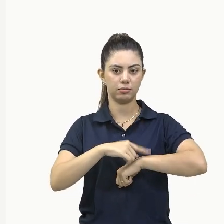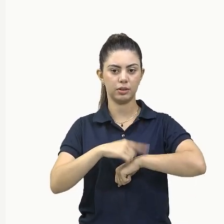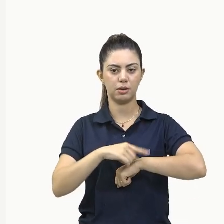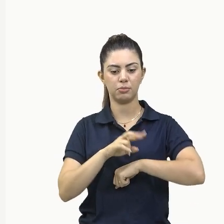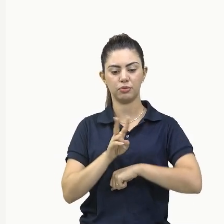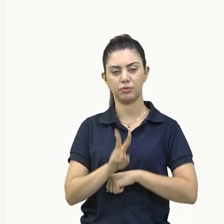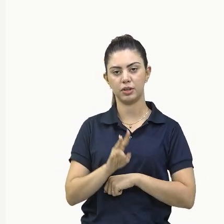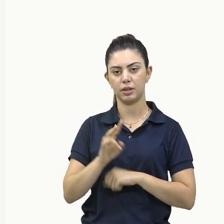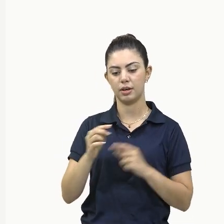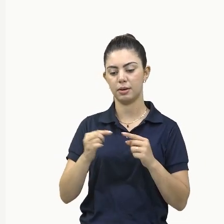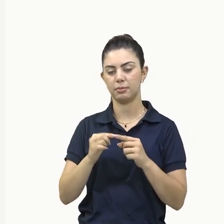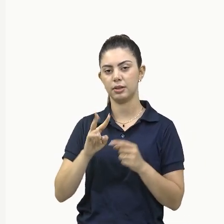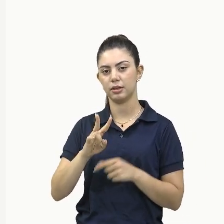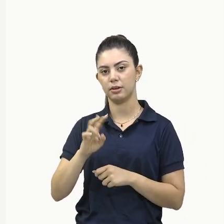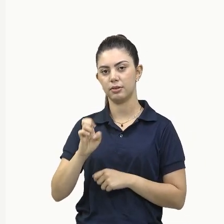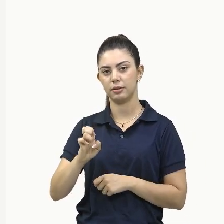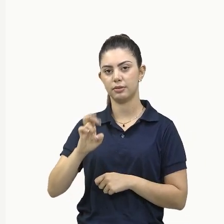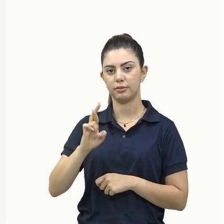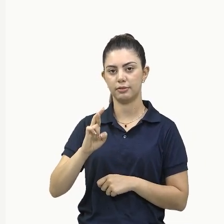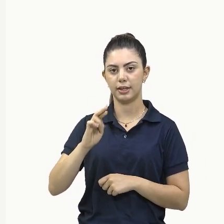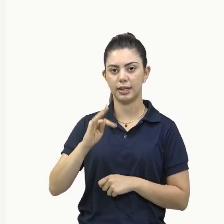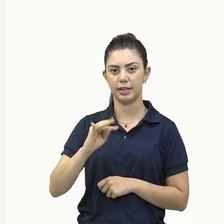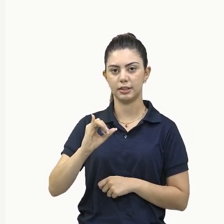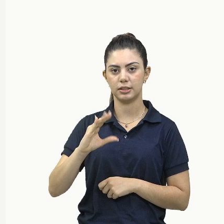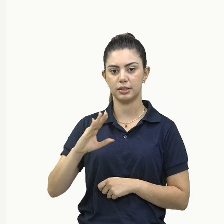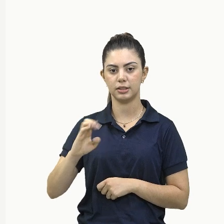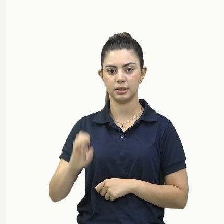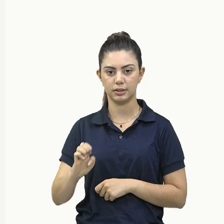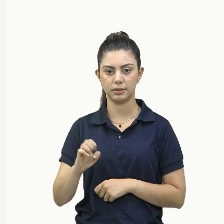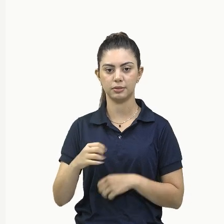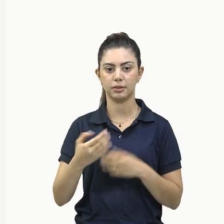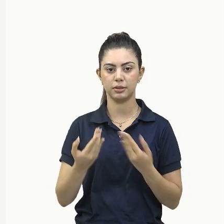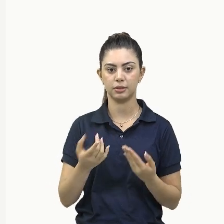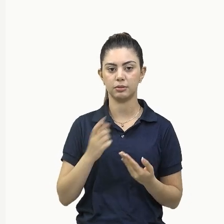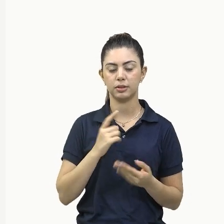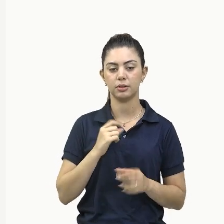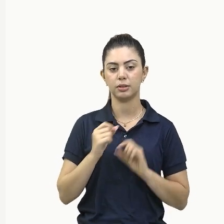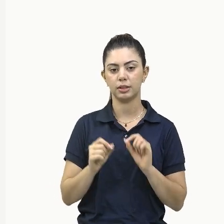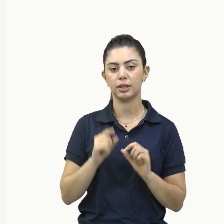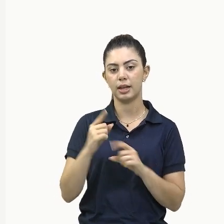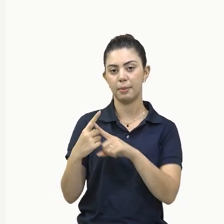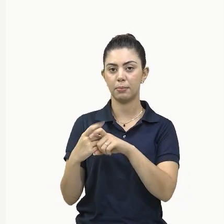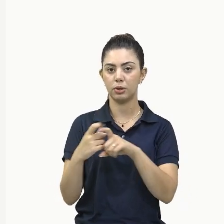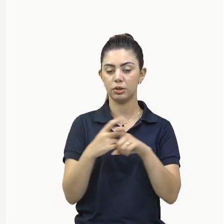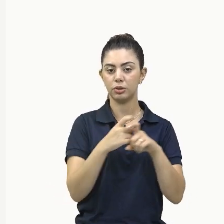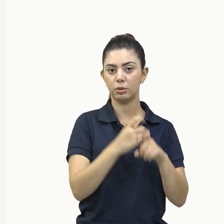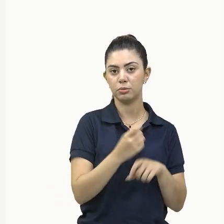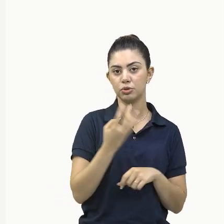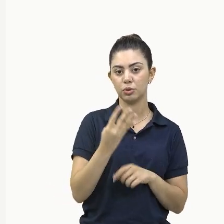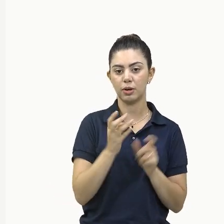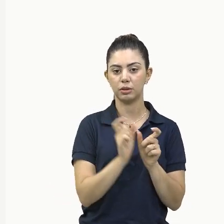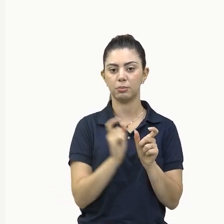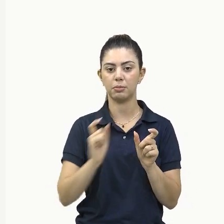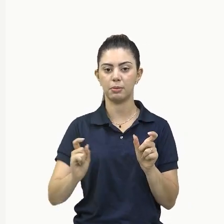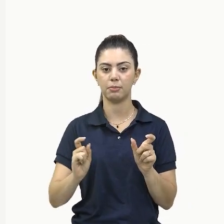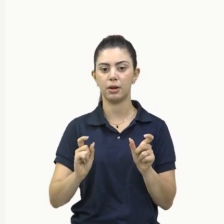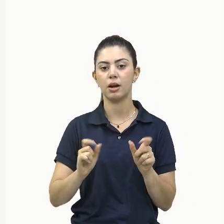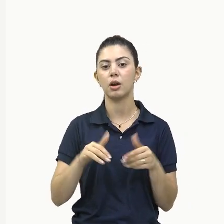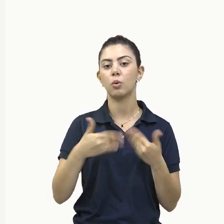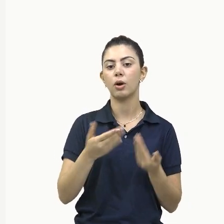polinômio quadrático, certo? AT ao quadrado mais BT mais